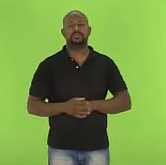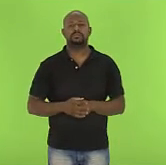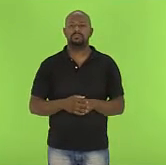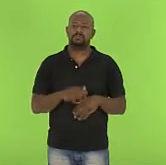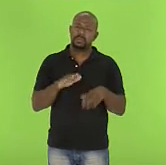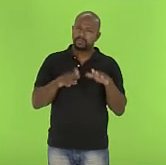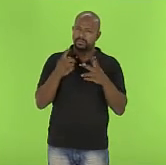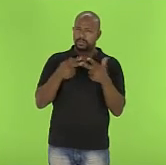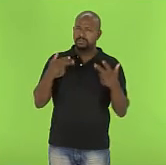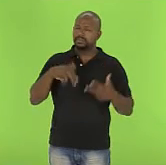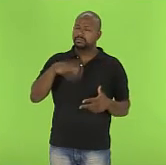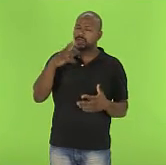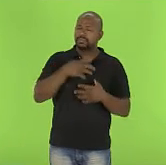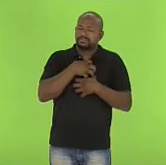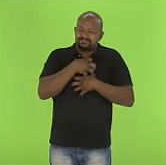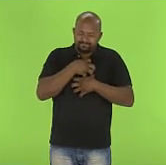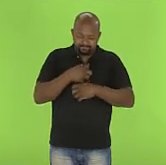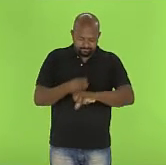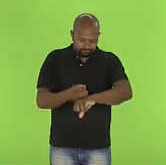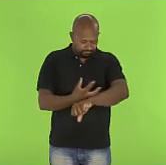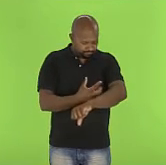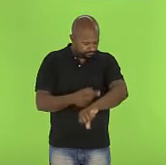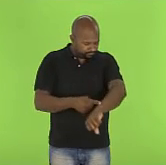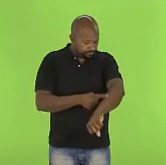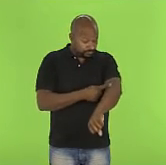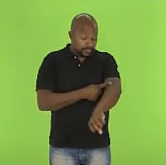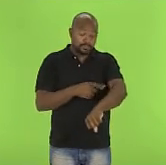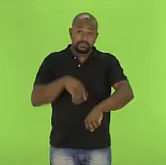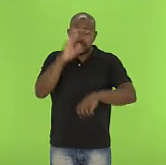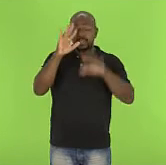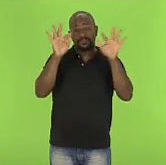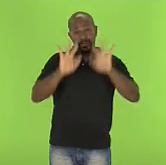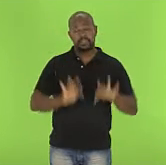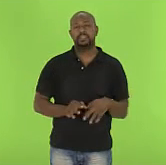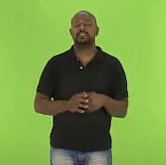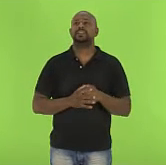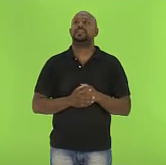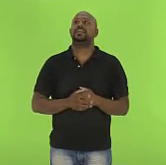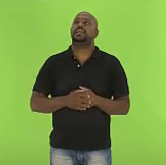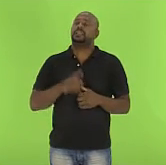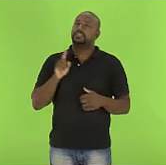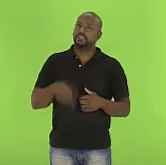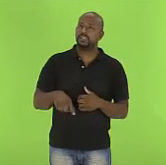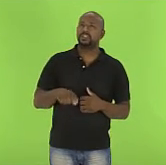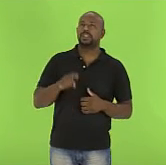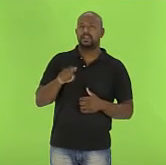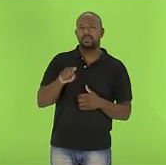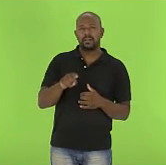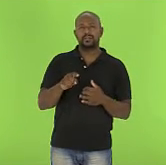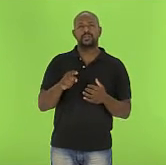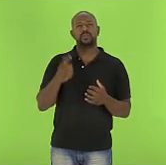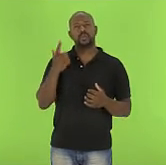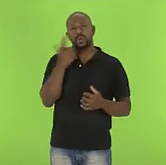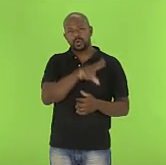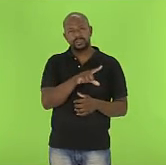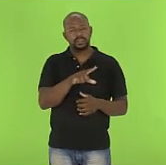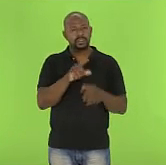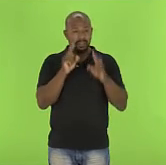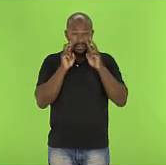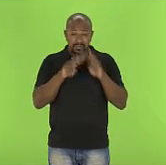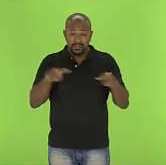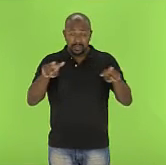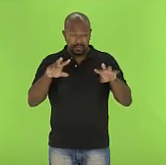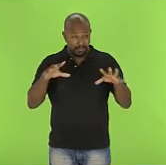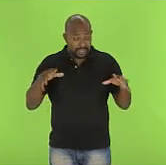isso. Talvez uma das coisas que mais me emocione, que me deixe mais feliz, seja o fato de